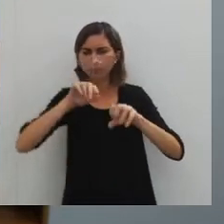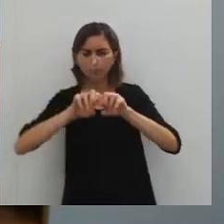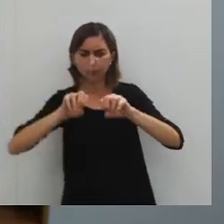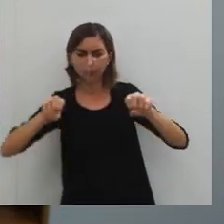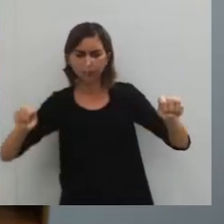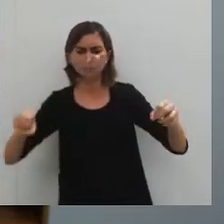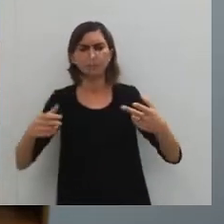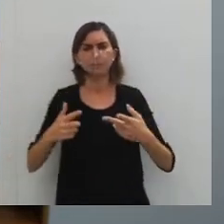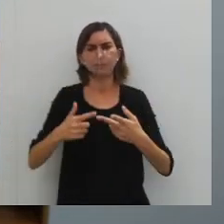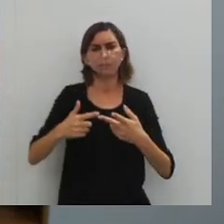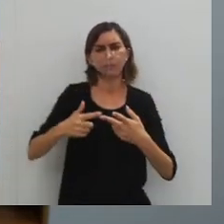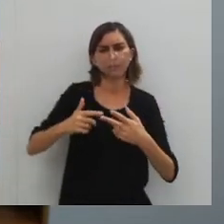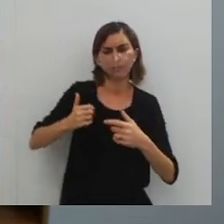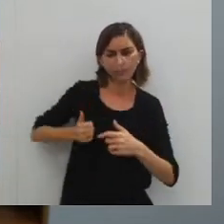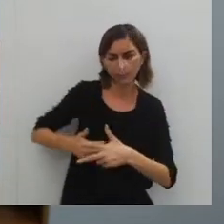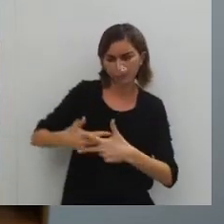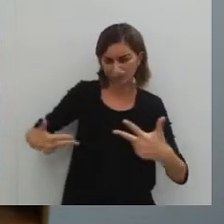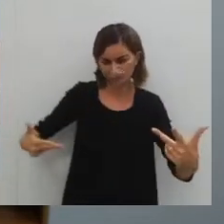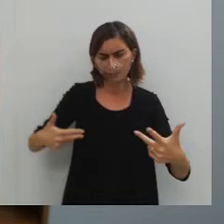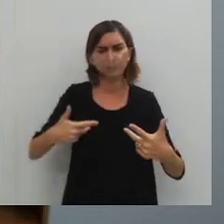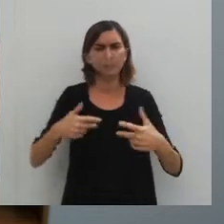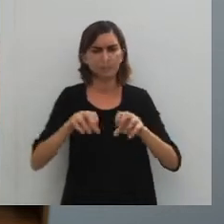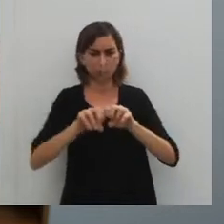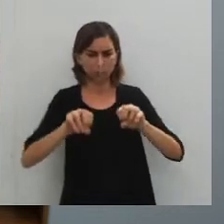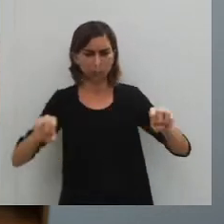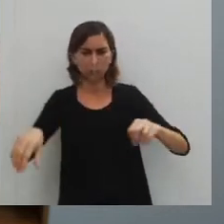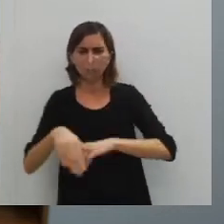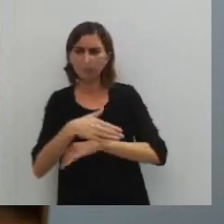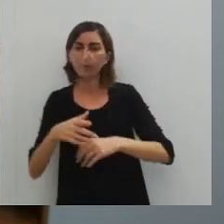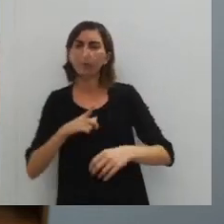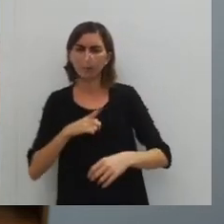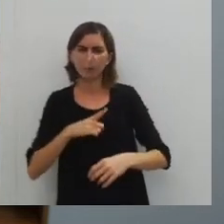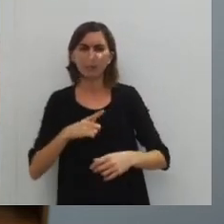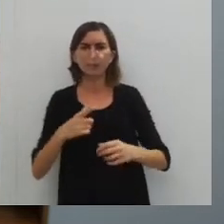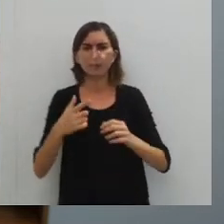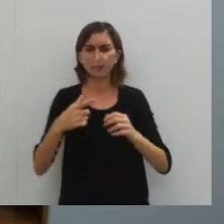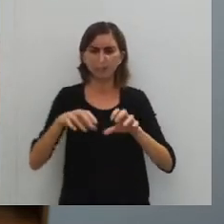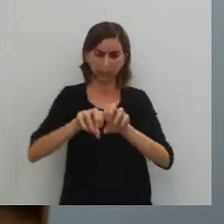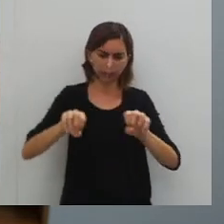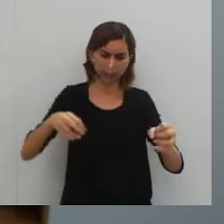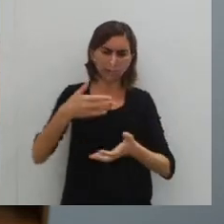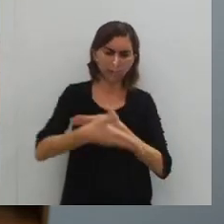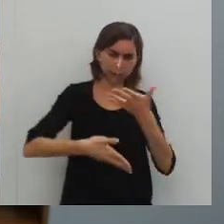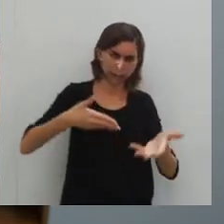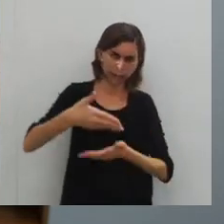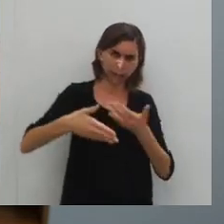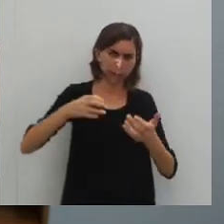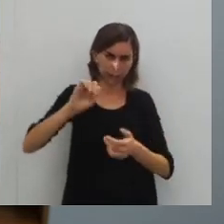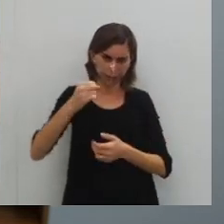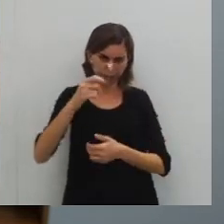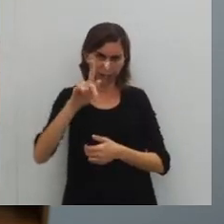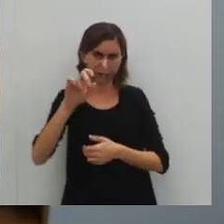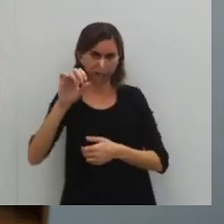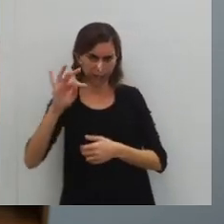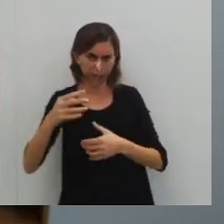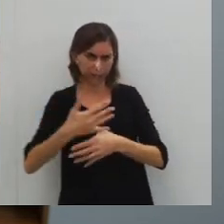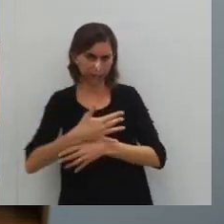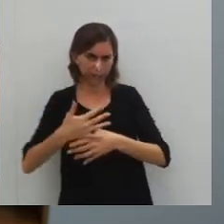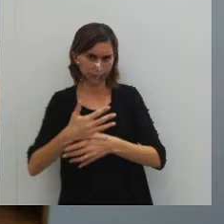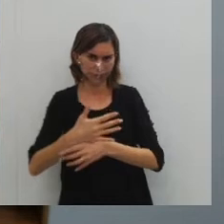encanada. Beleza, a gente tem água encanada. Porém, a gente tem rede de tratamento de esgotos nas nossas